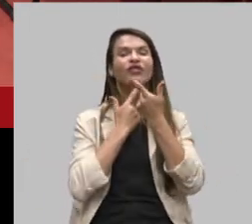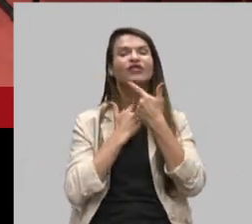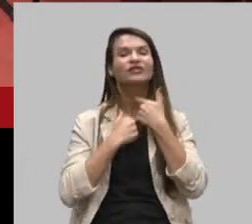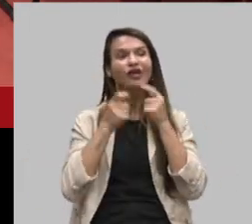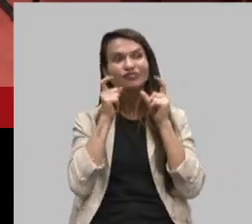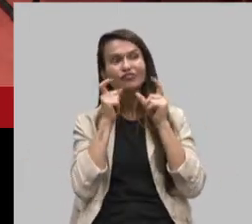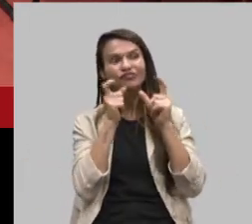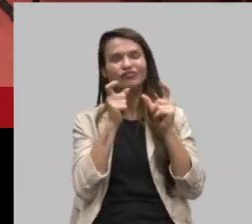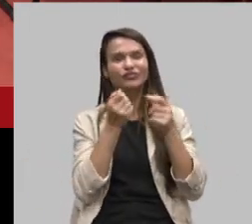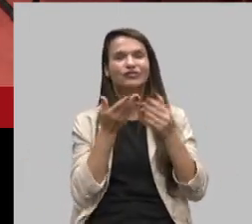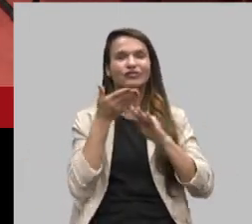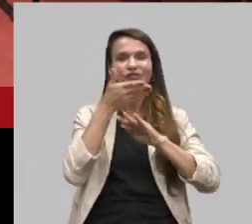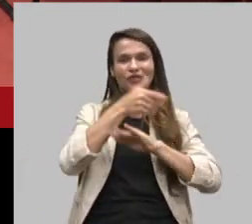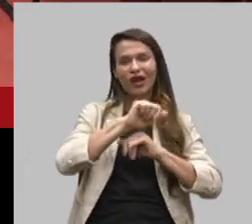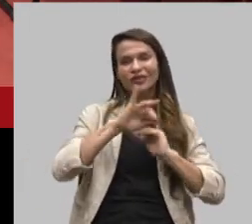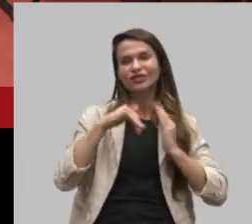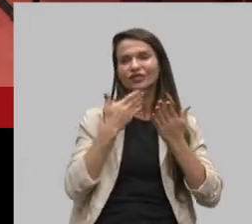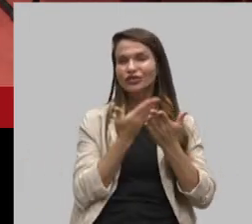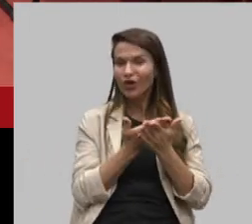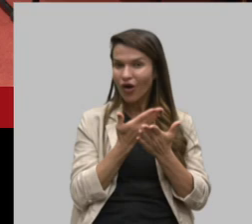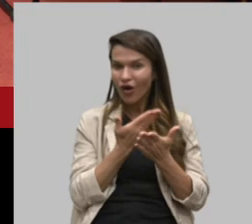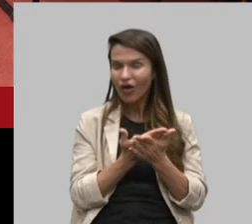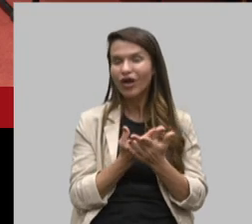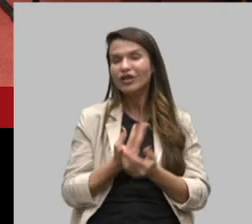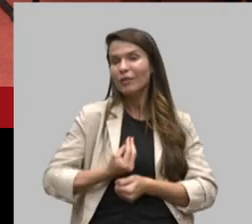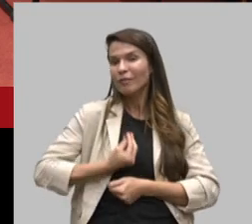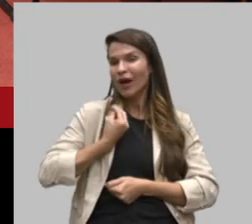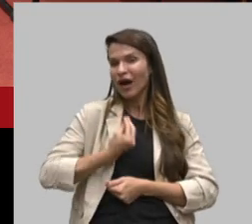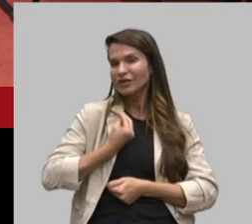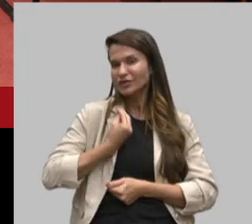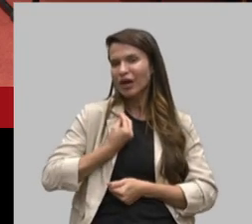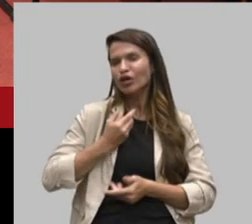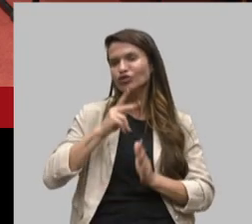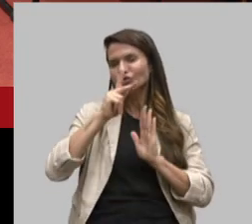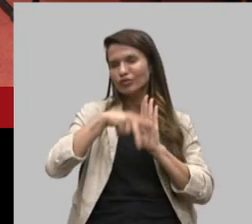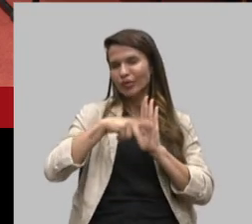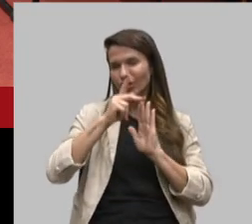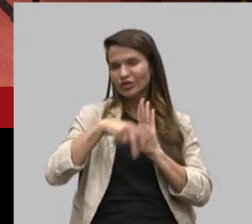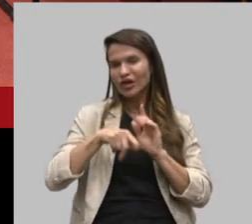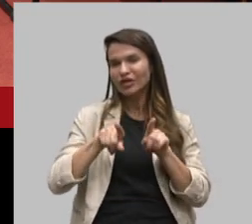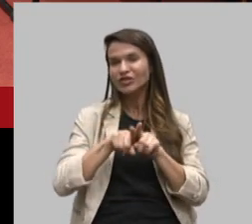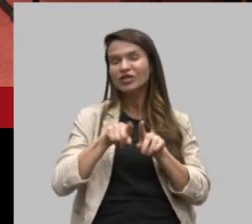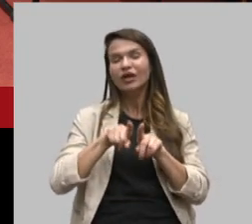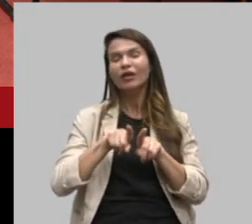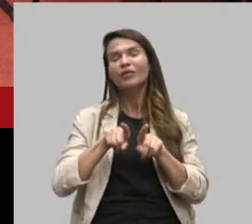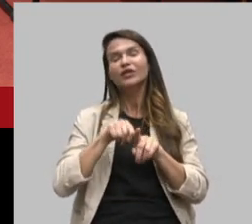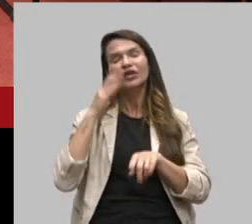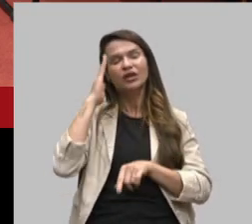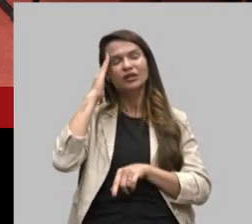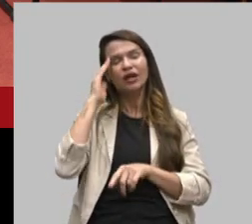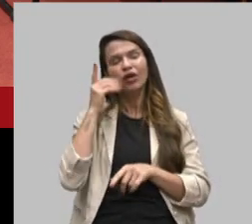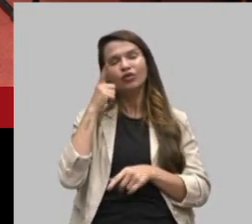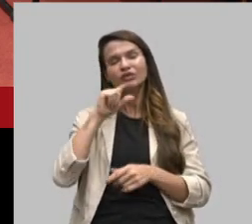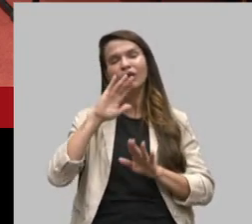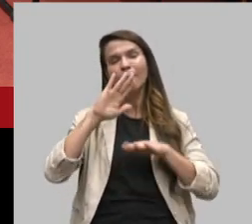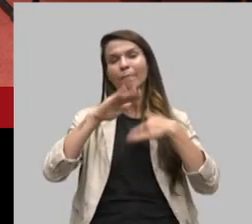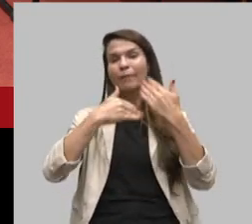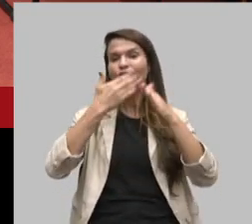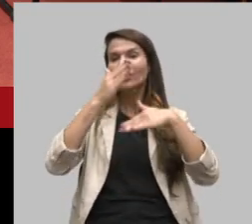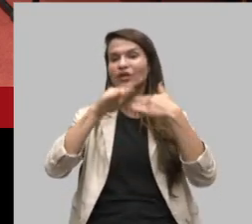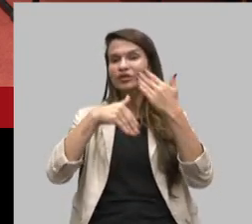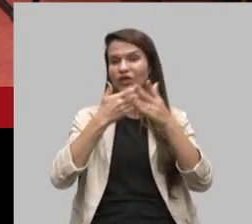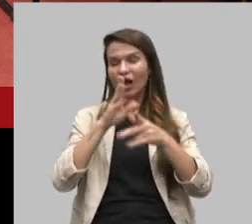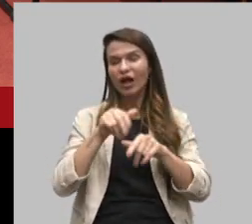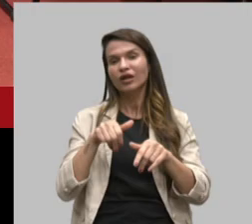para a escola dele participar dos projetos e dele entender e poder progredir no seus